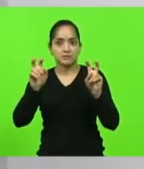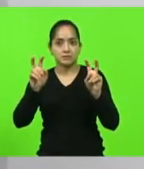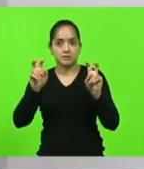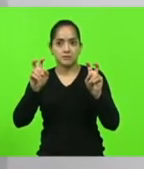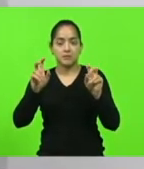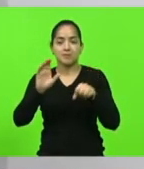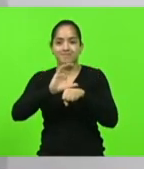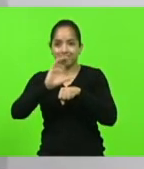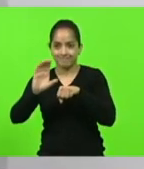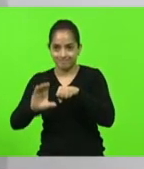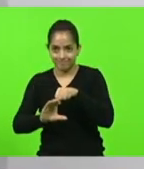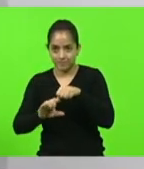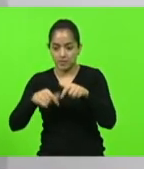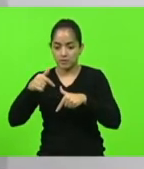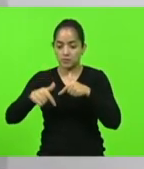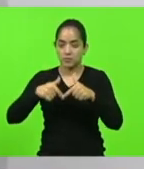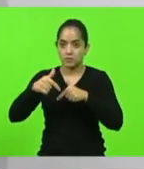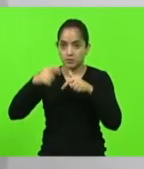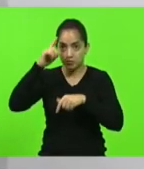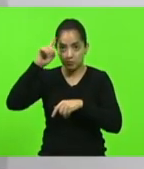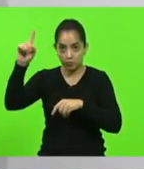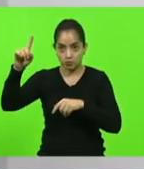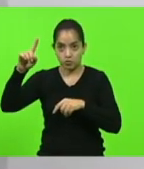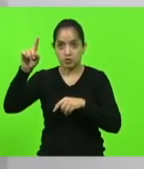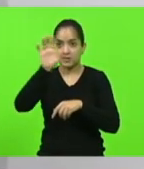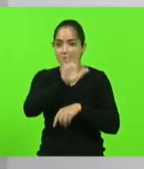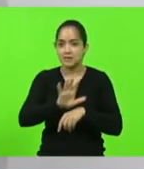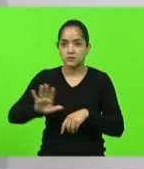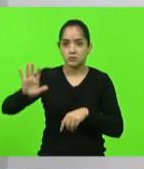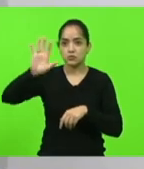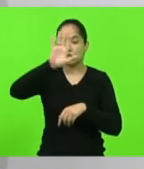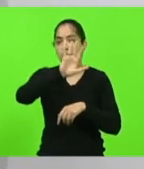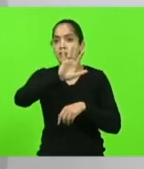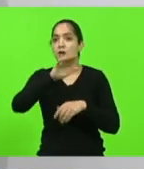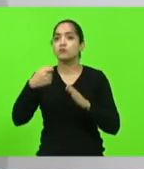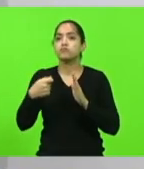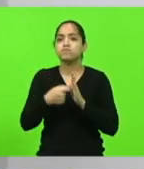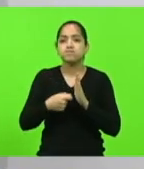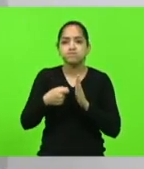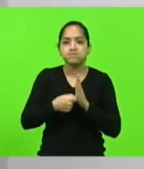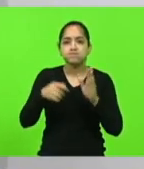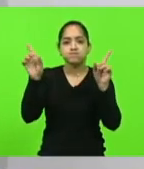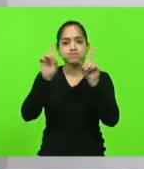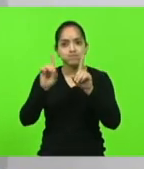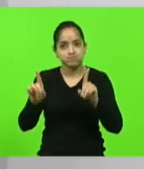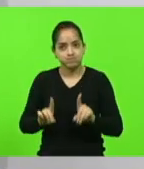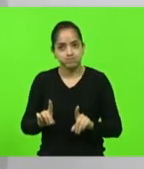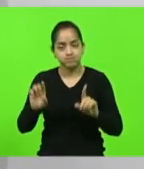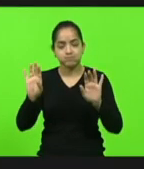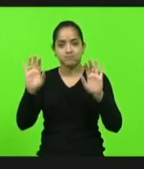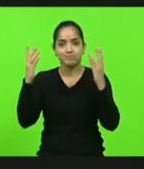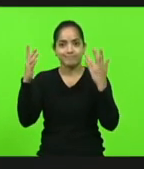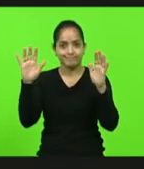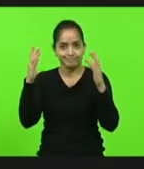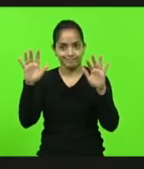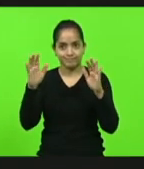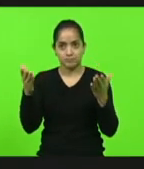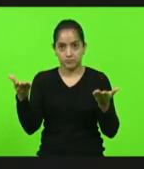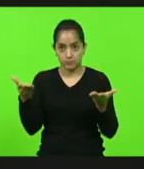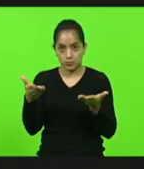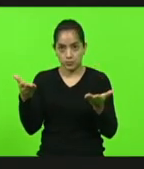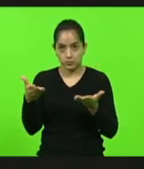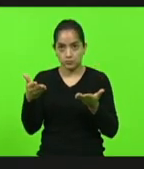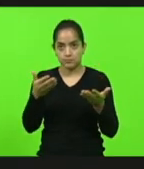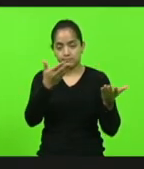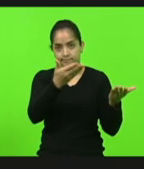Comedy e sobre o Dia Nacional de luta das pessoas com deficiência comemorado hoje a palavra